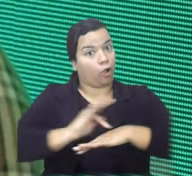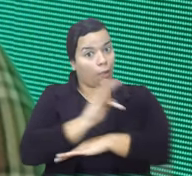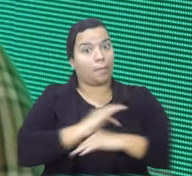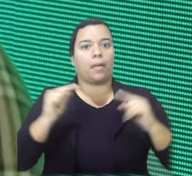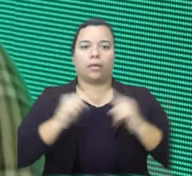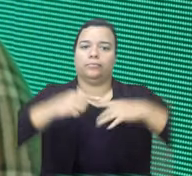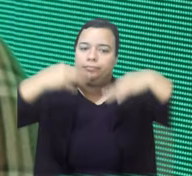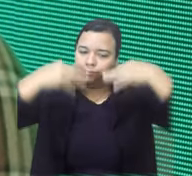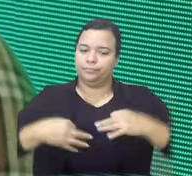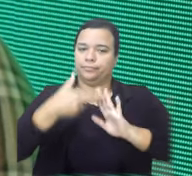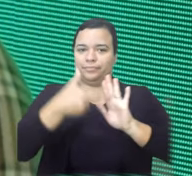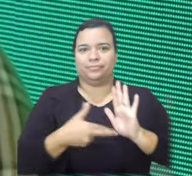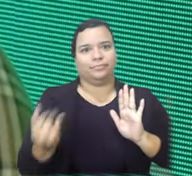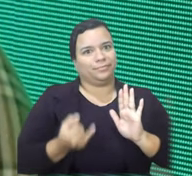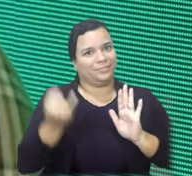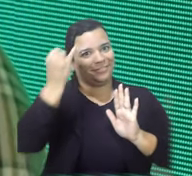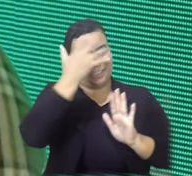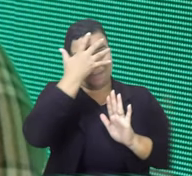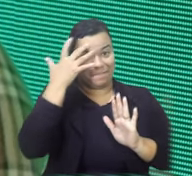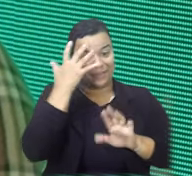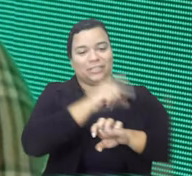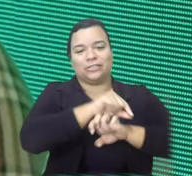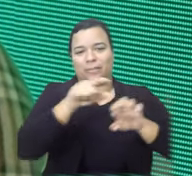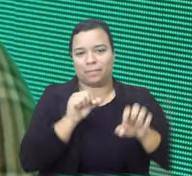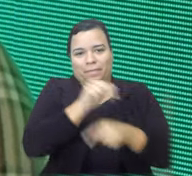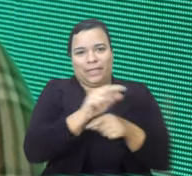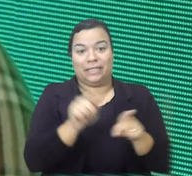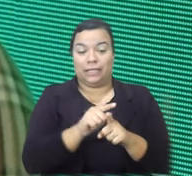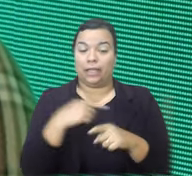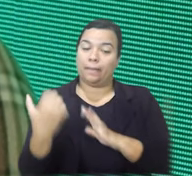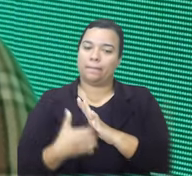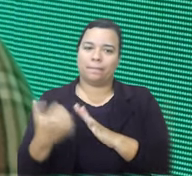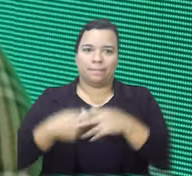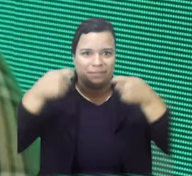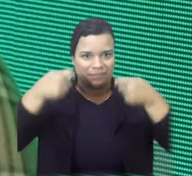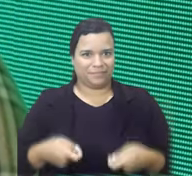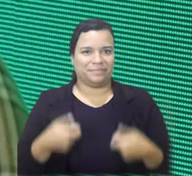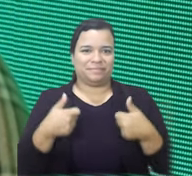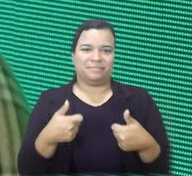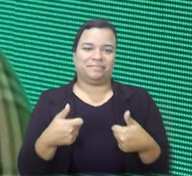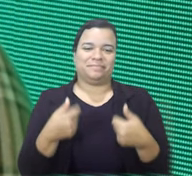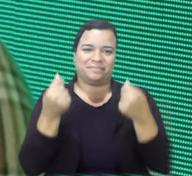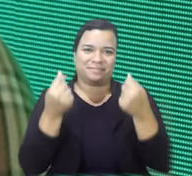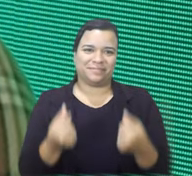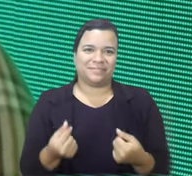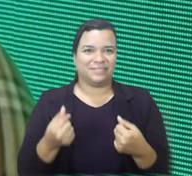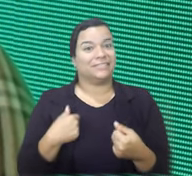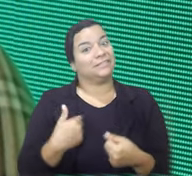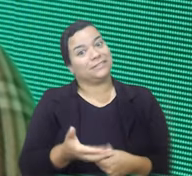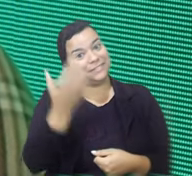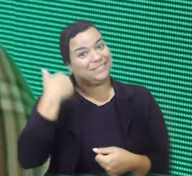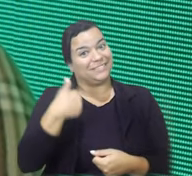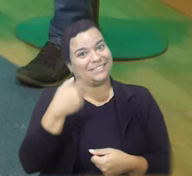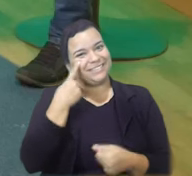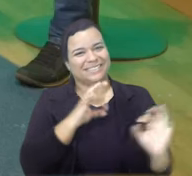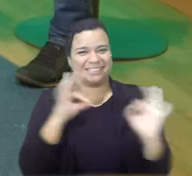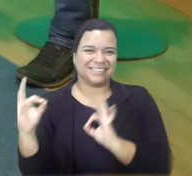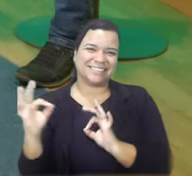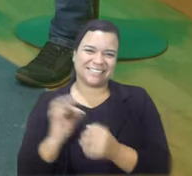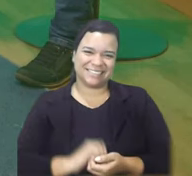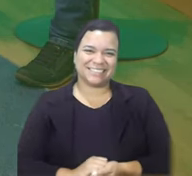é imprescindível pro bom empresário e pra saúde financeira da empresa é isso aí pessoal conto com vocês